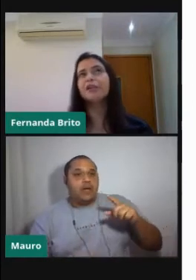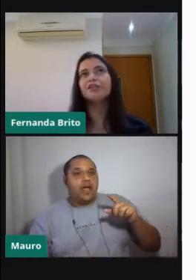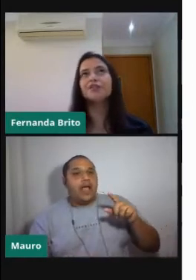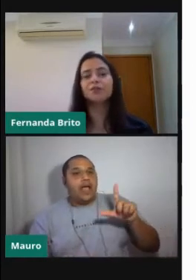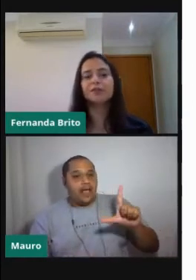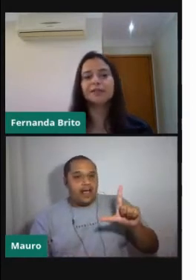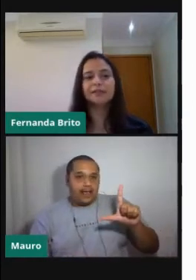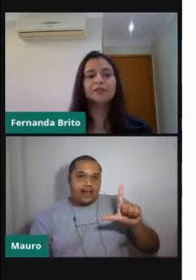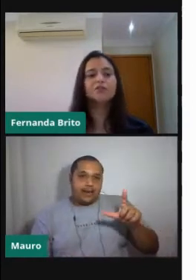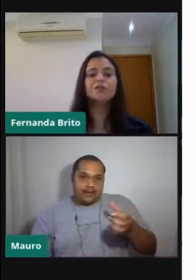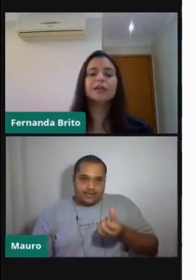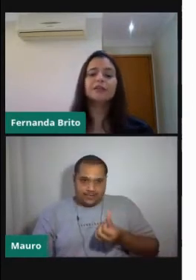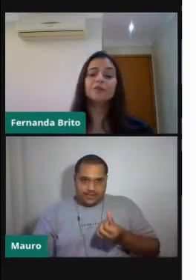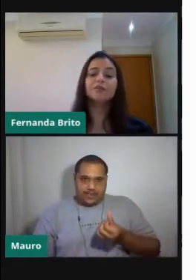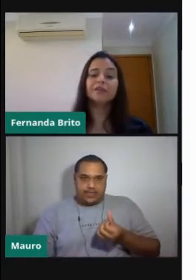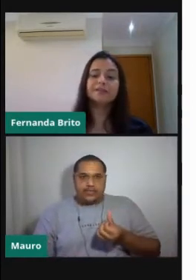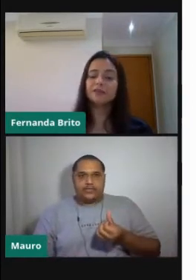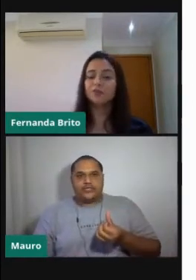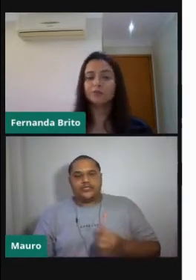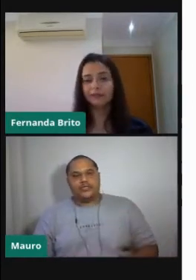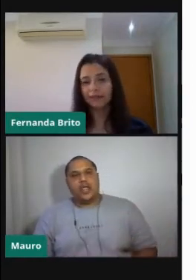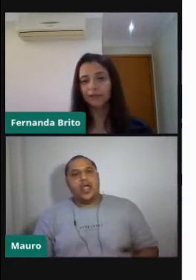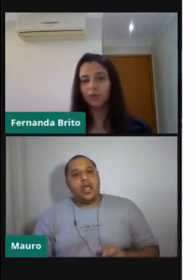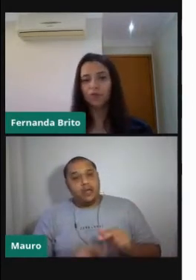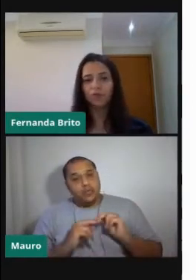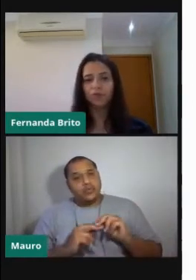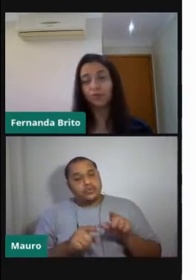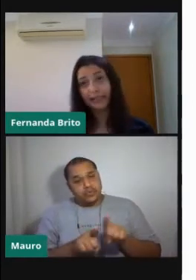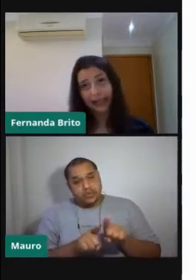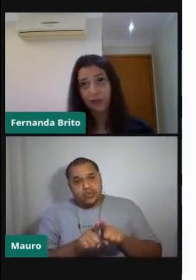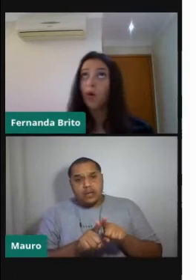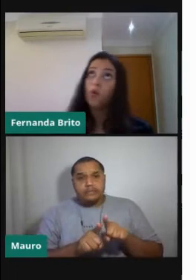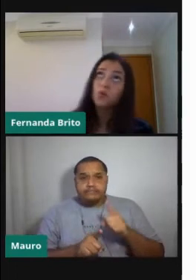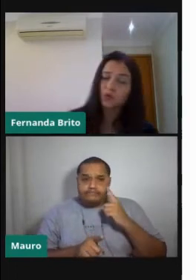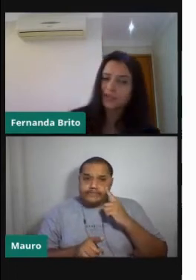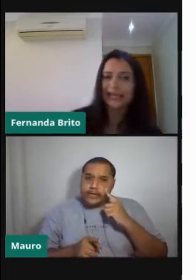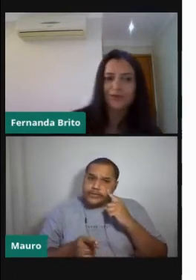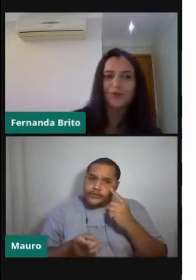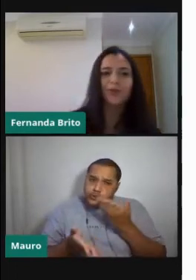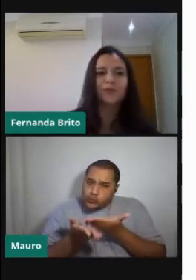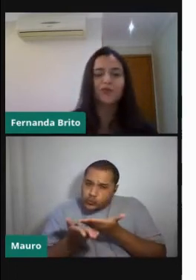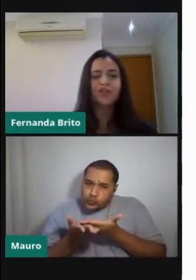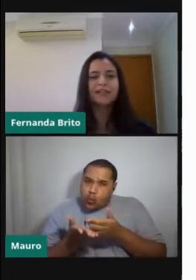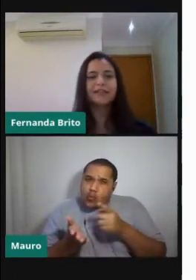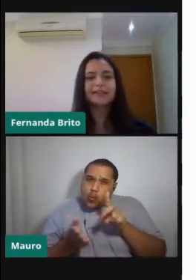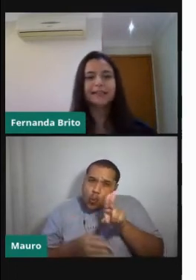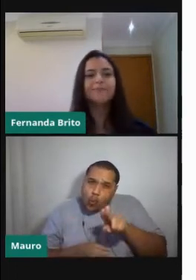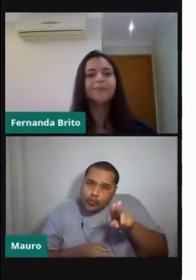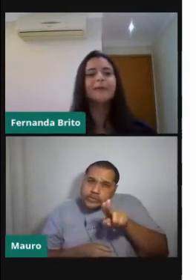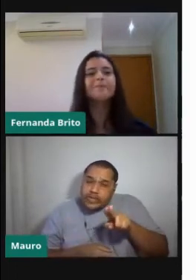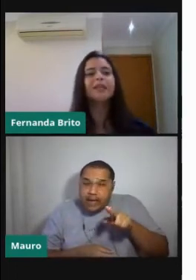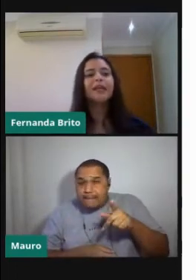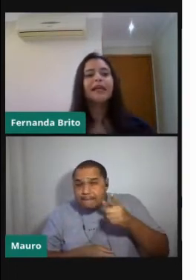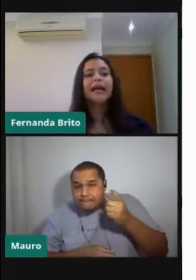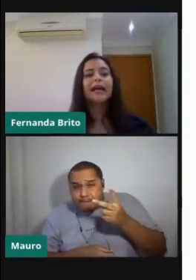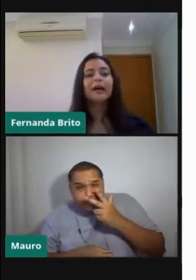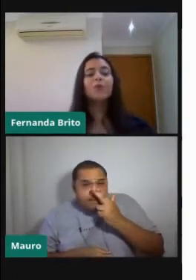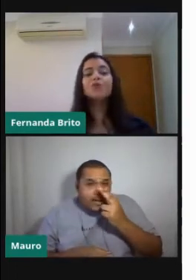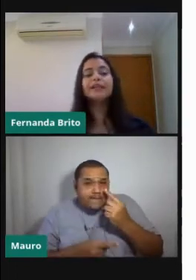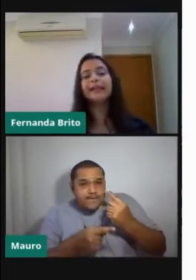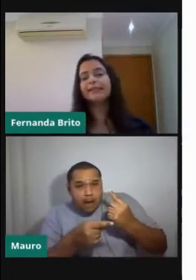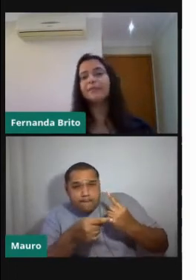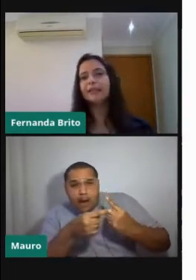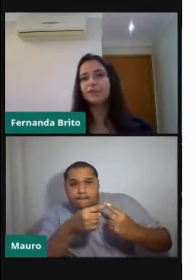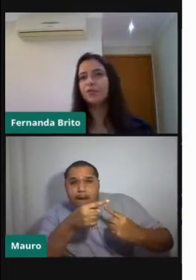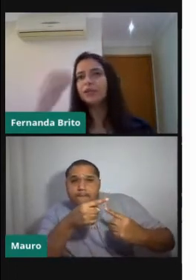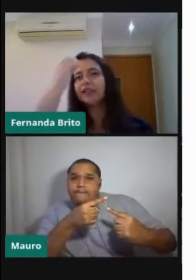dessa tempestade de citocinas, né, então ele vem sido tentado com sucesso, com algum sucesso, podemos dizer assim, né.